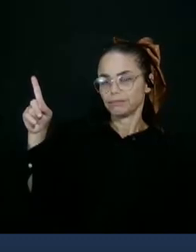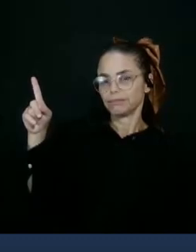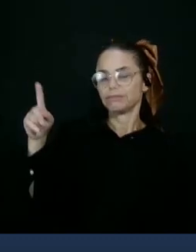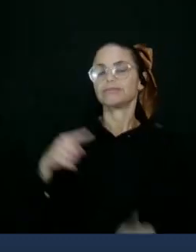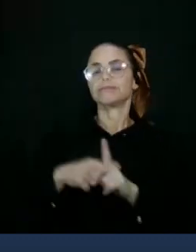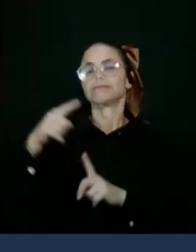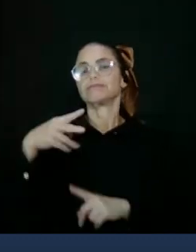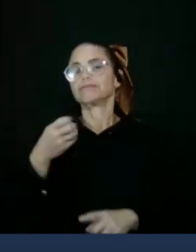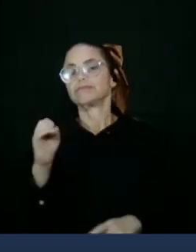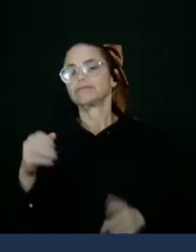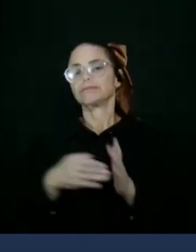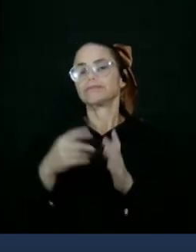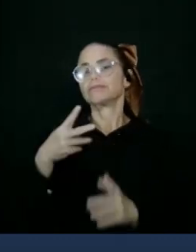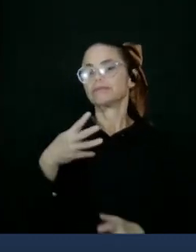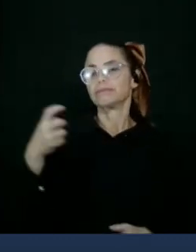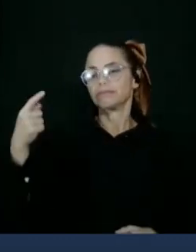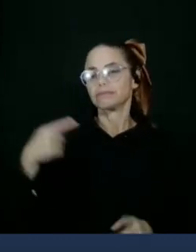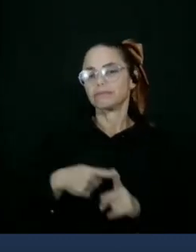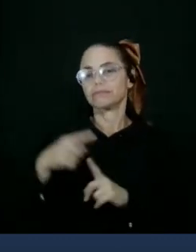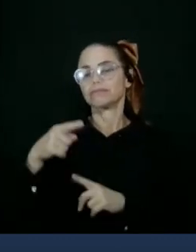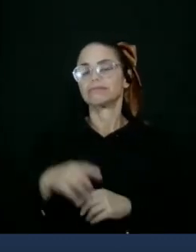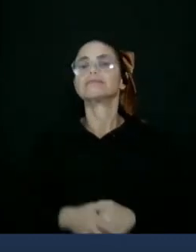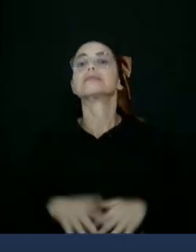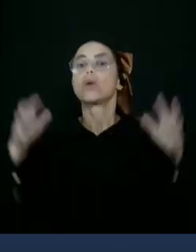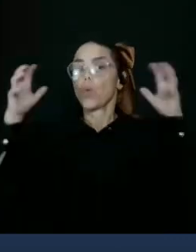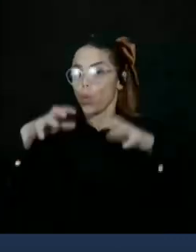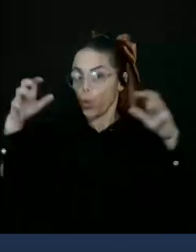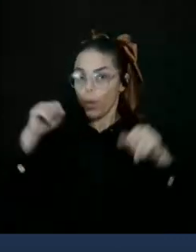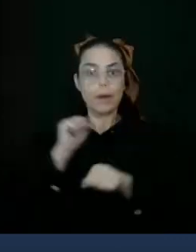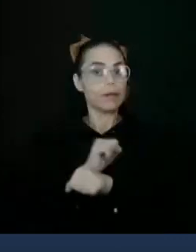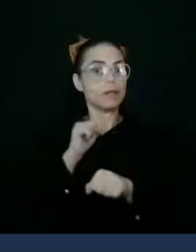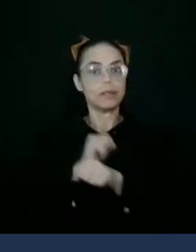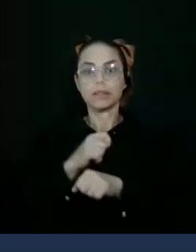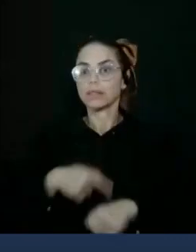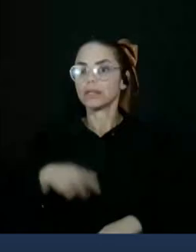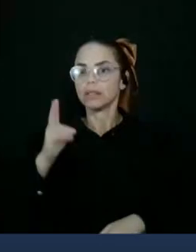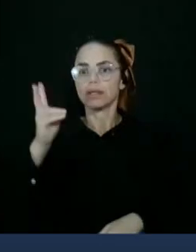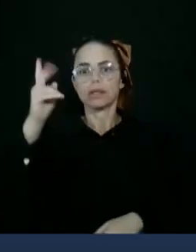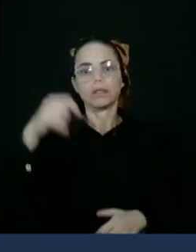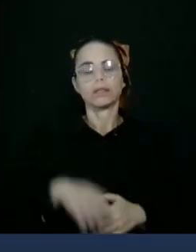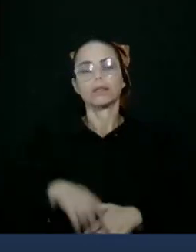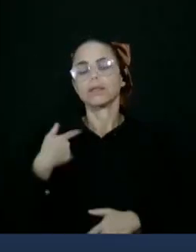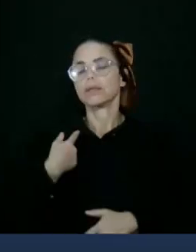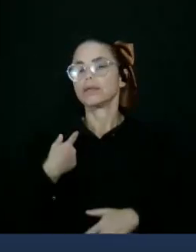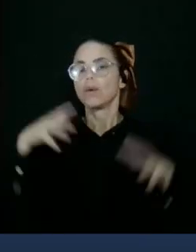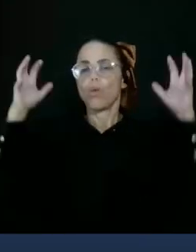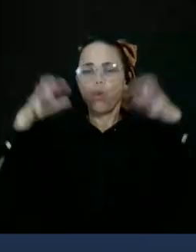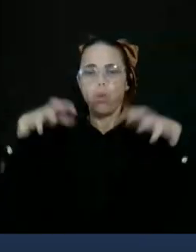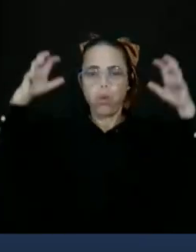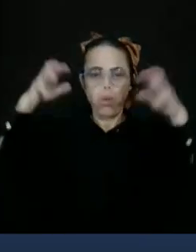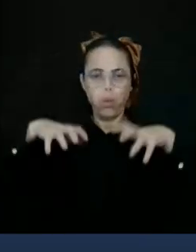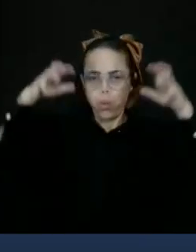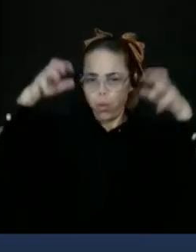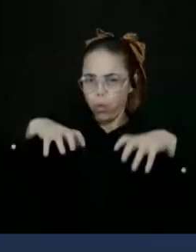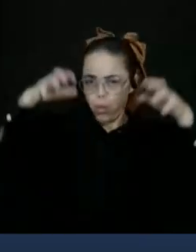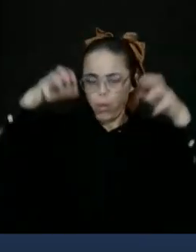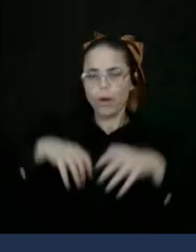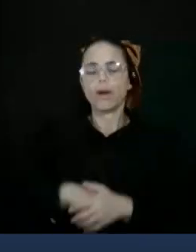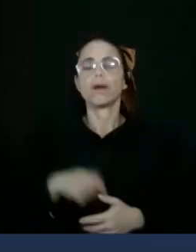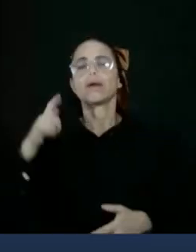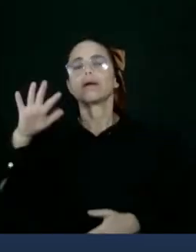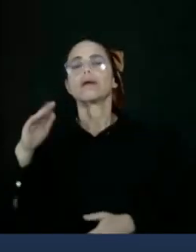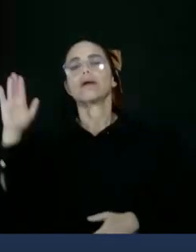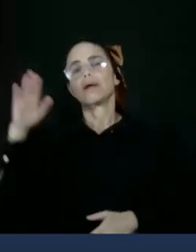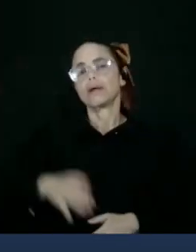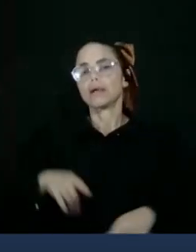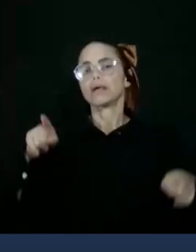23 graus. As chuvas são esperadas em qualquer momento do dia, embora as chuvas mais intensas devam ocorrer à tarde e também